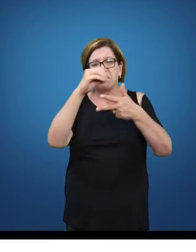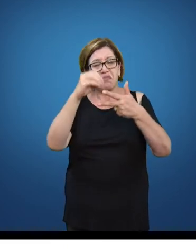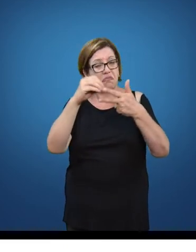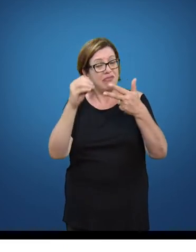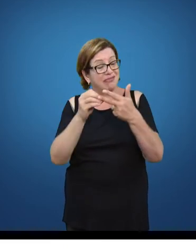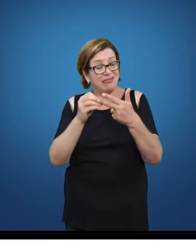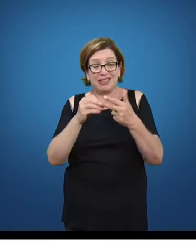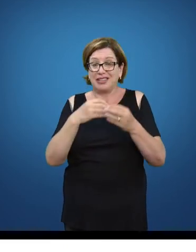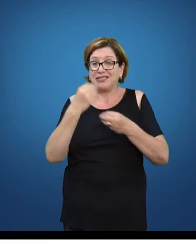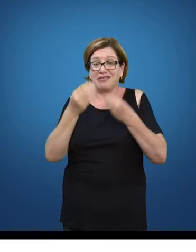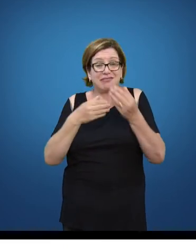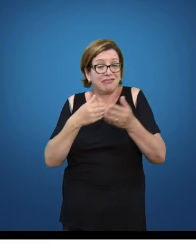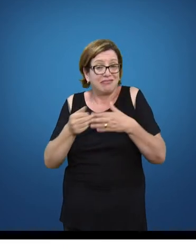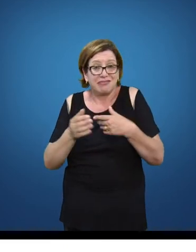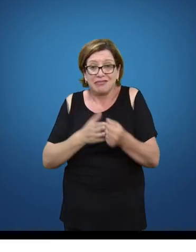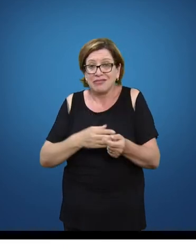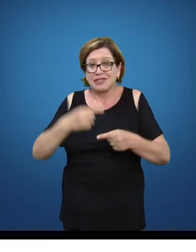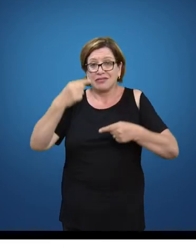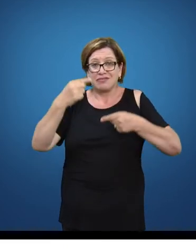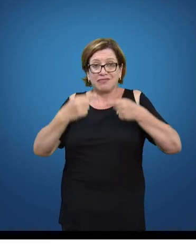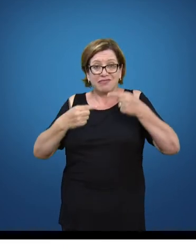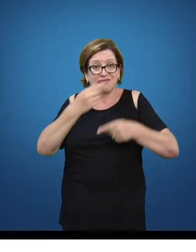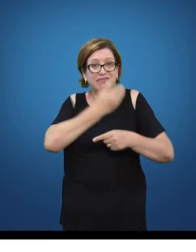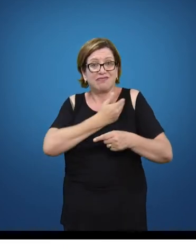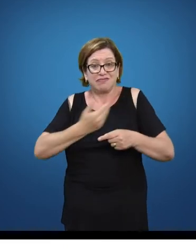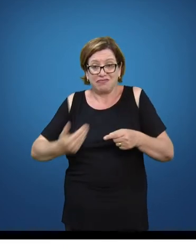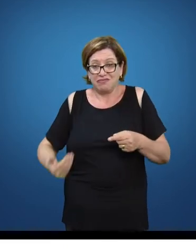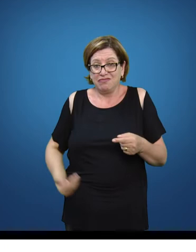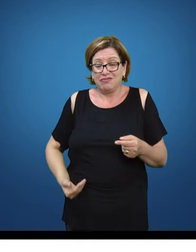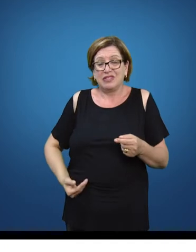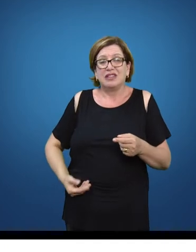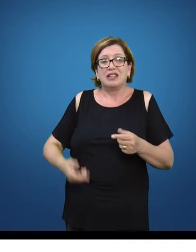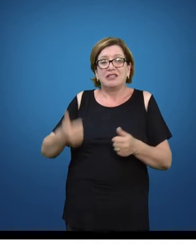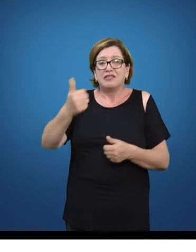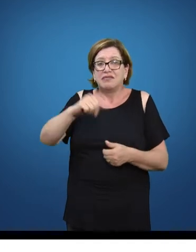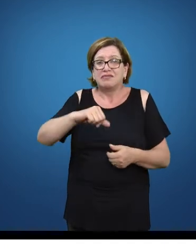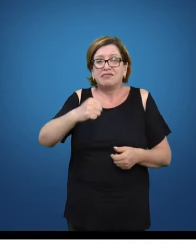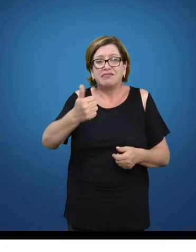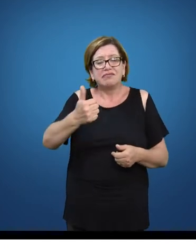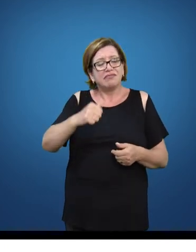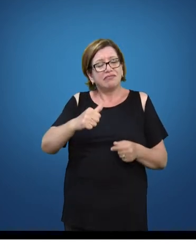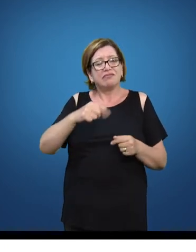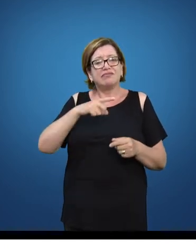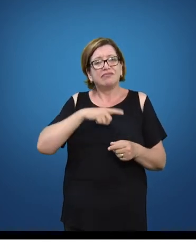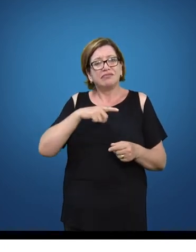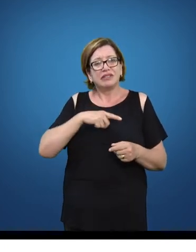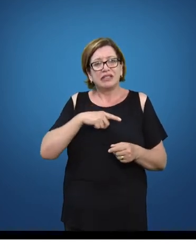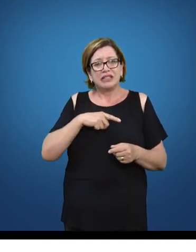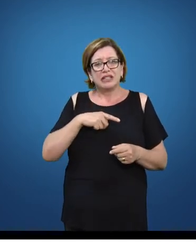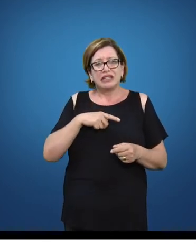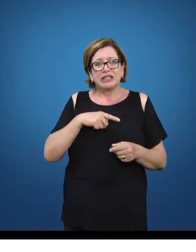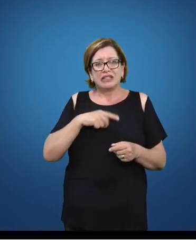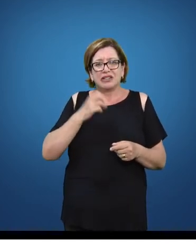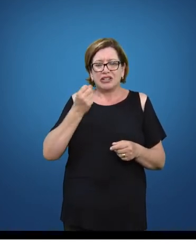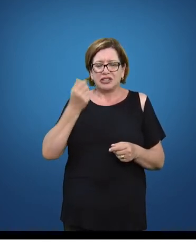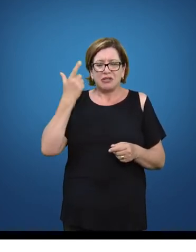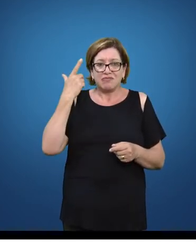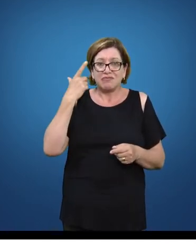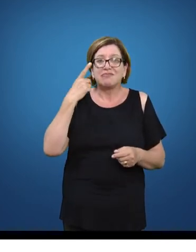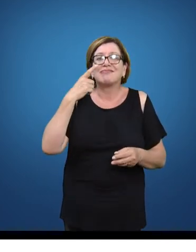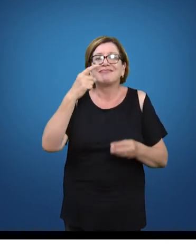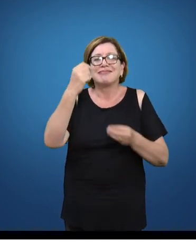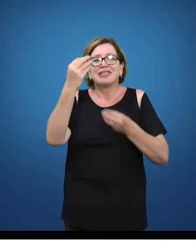daquelas políticas de avaliações dos sistemas que educacionais que a gente tem então a gente vai só conseguir